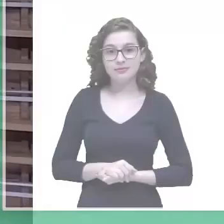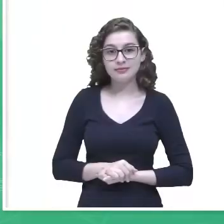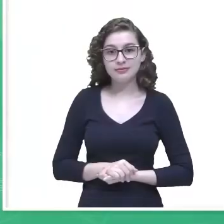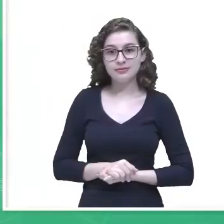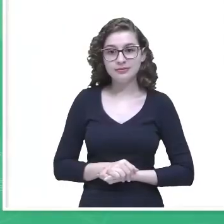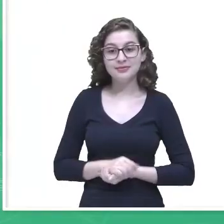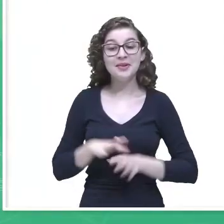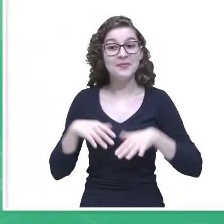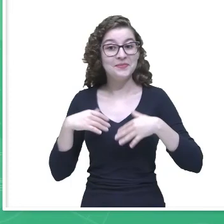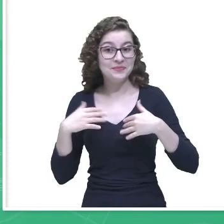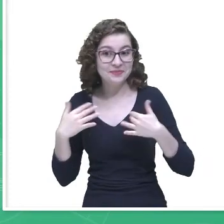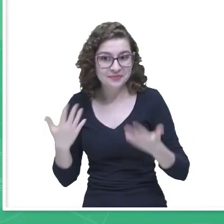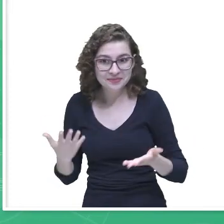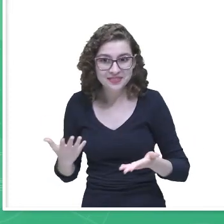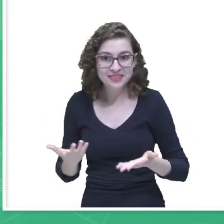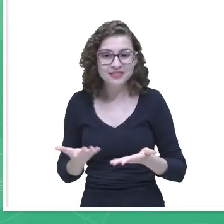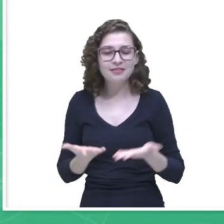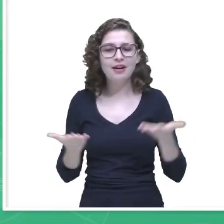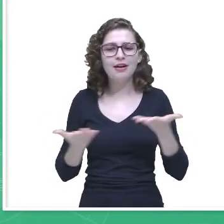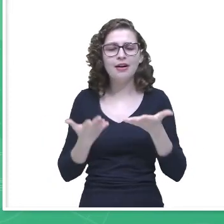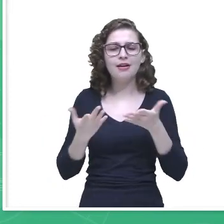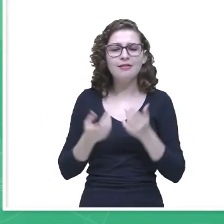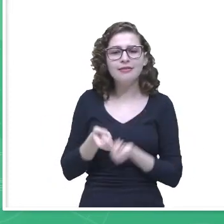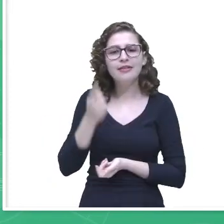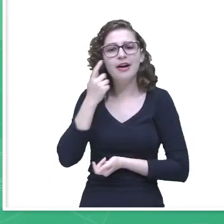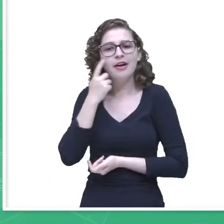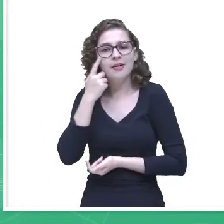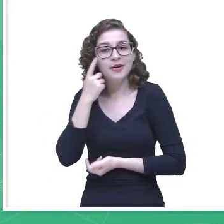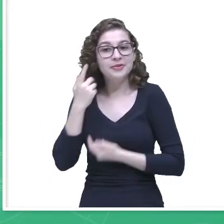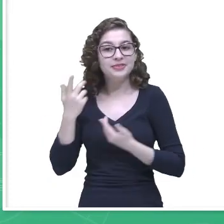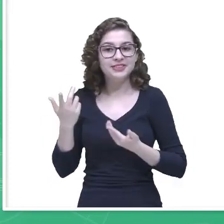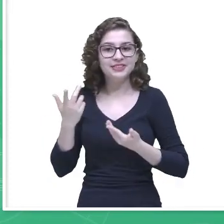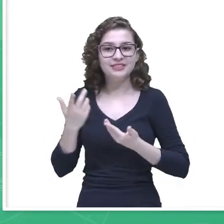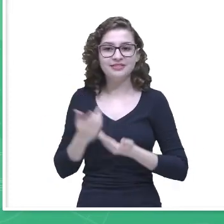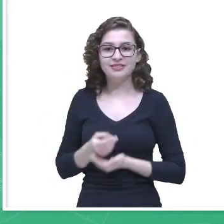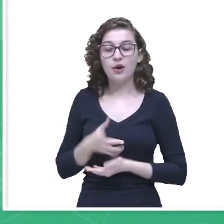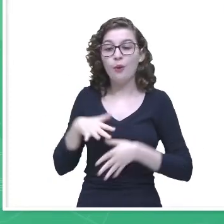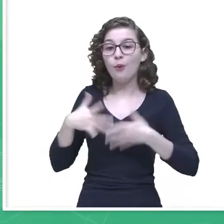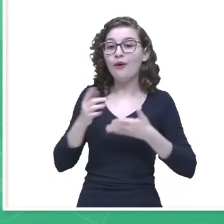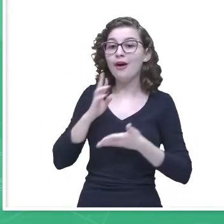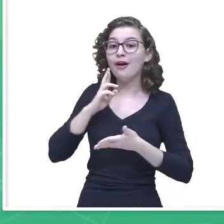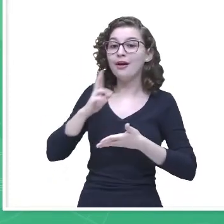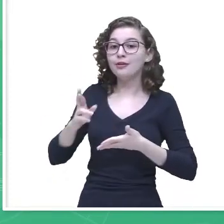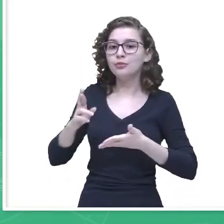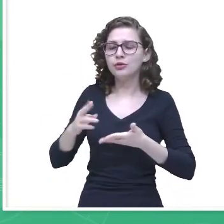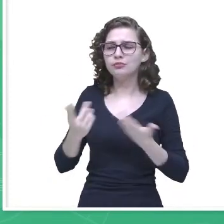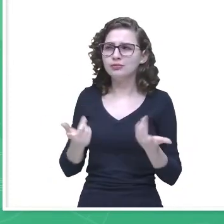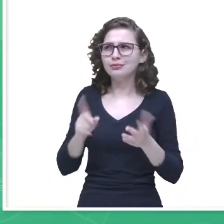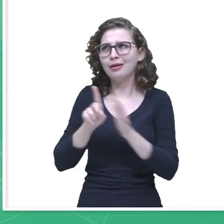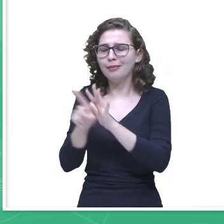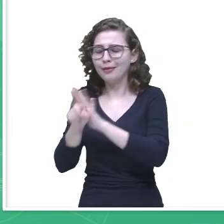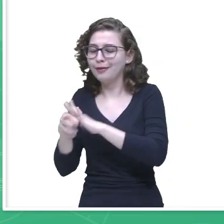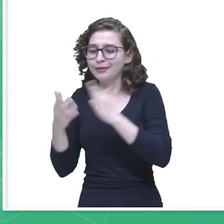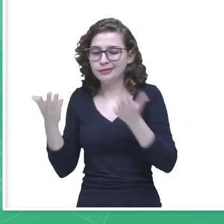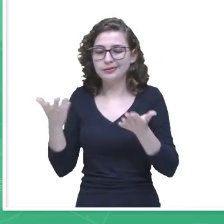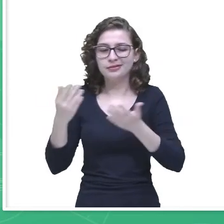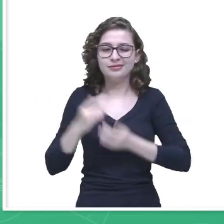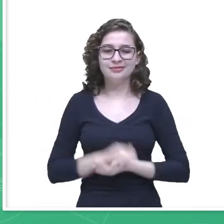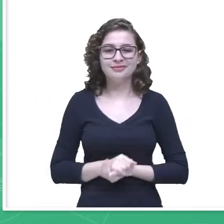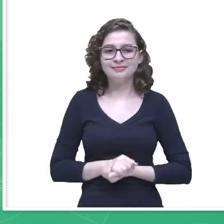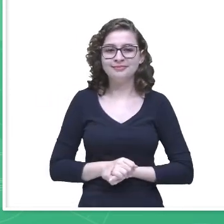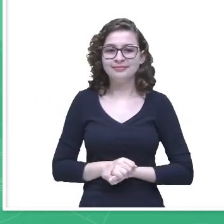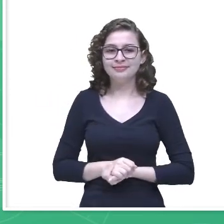Muito bem, queridos, vamos comentar então aí a nossa resposta, as nossas questões, na verdade, né? Vamos dar uma olhada